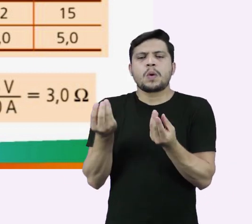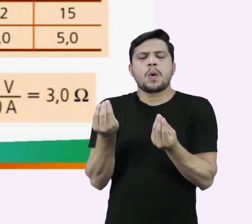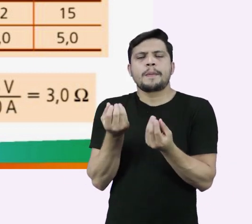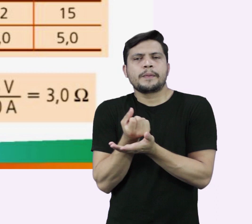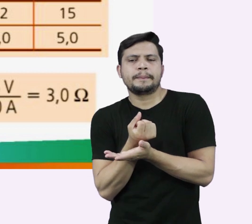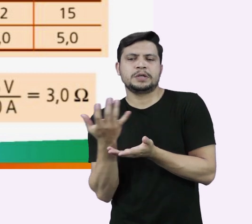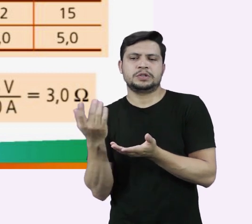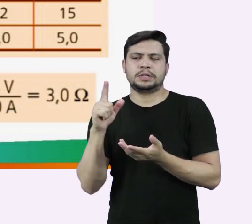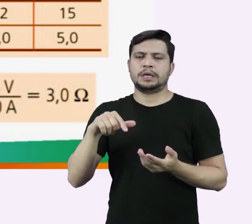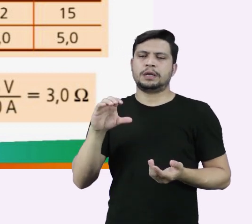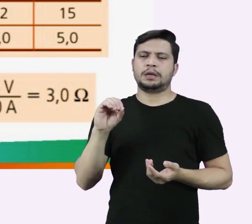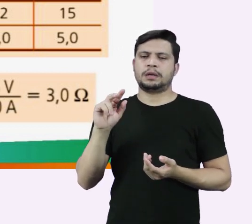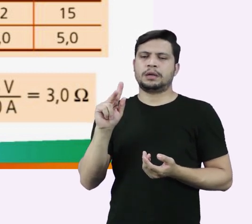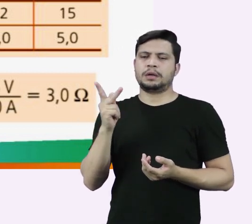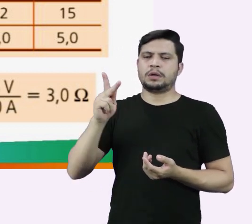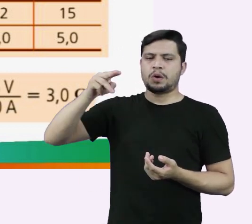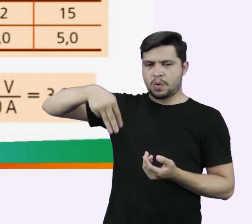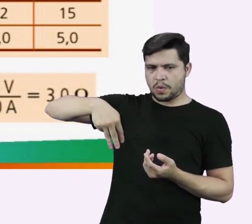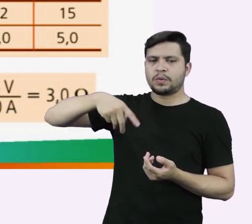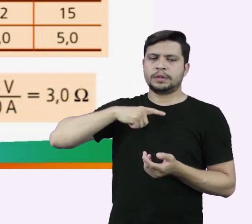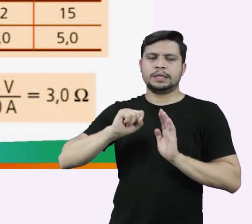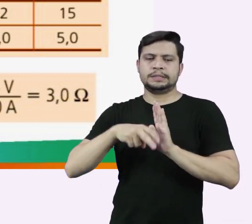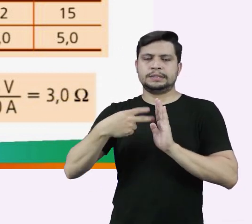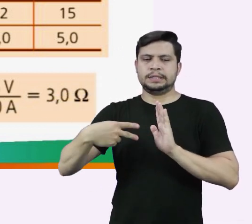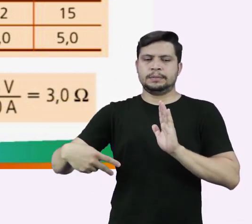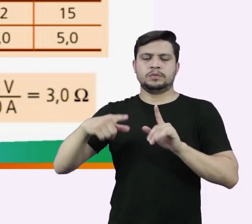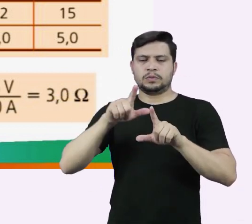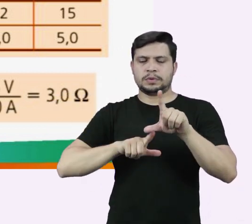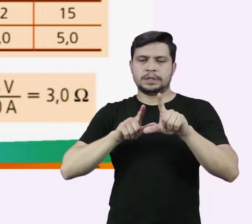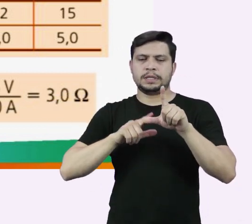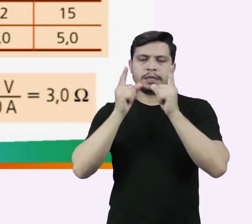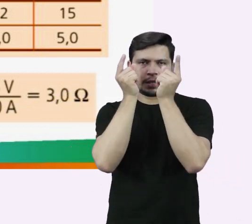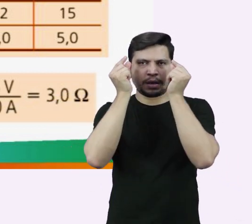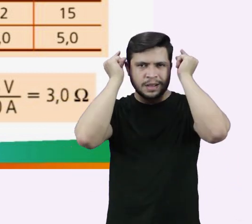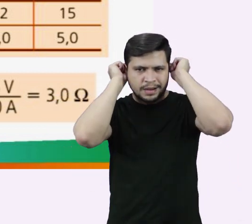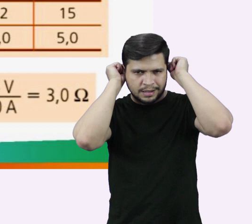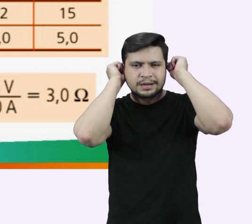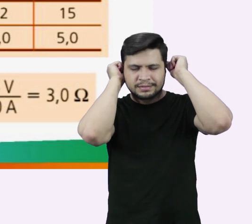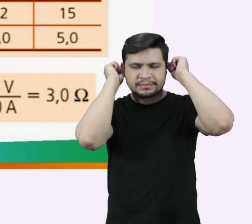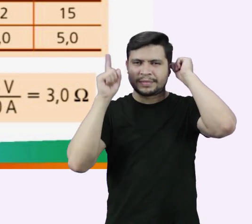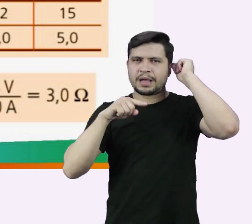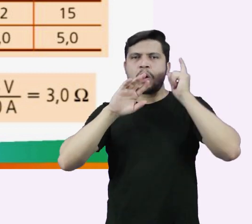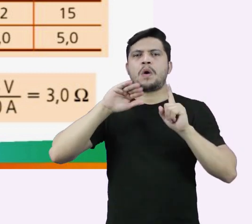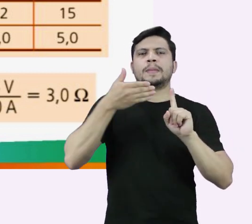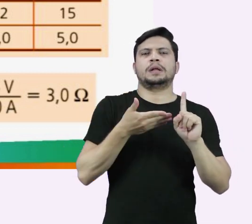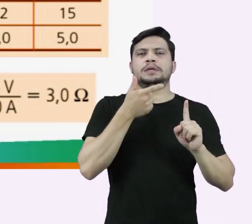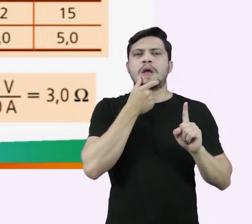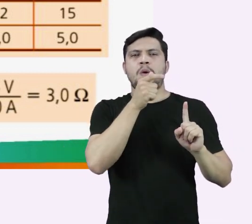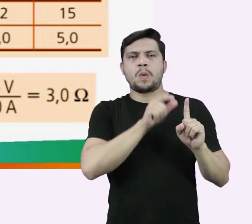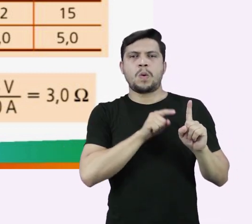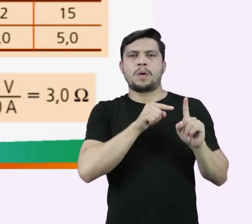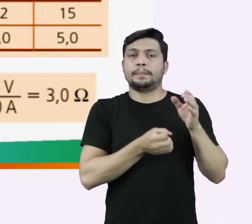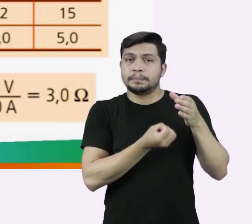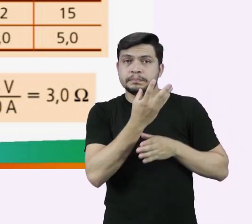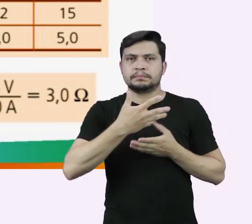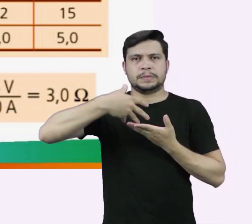é esse símbolozinho aí, no caso, a letra grega, em homenagem justamente a Sigma Ohm, que no caso seria o criador dessa teoria.